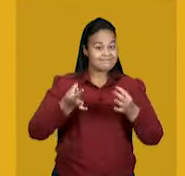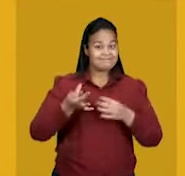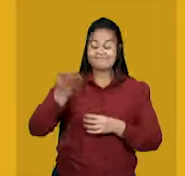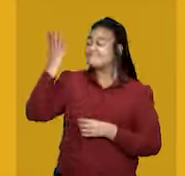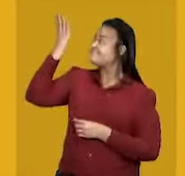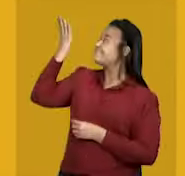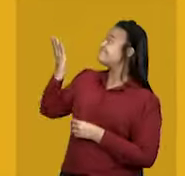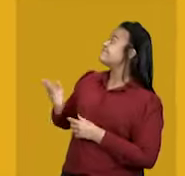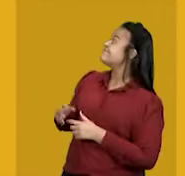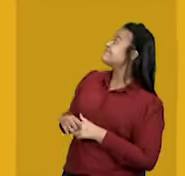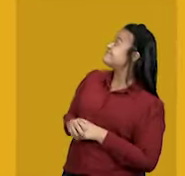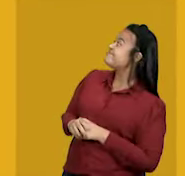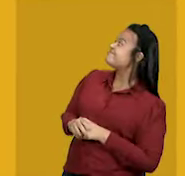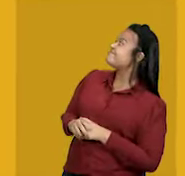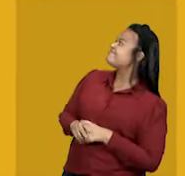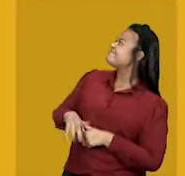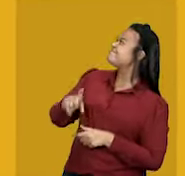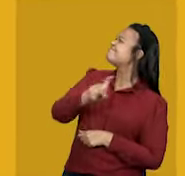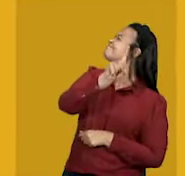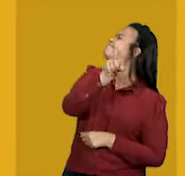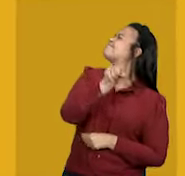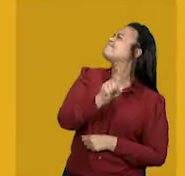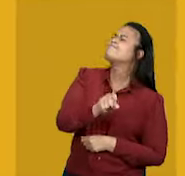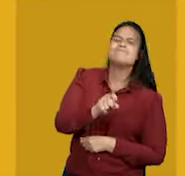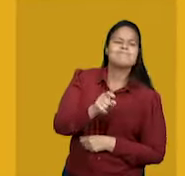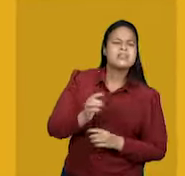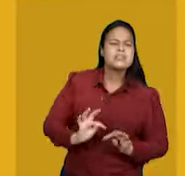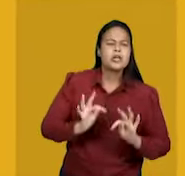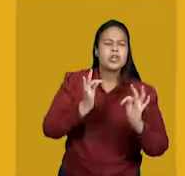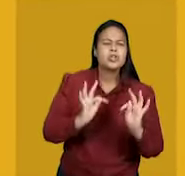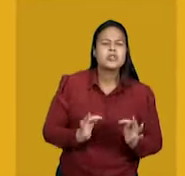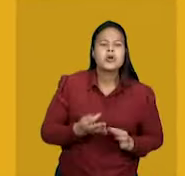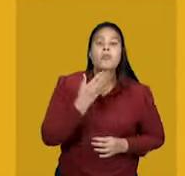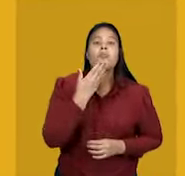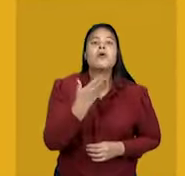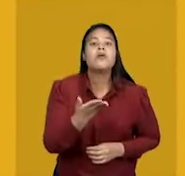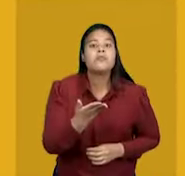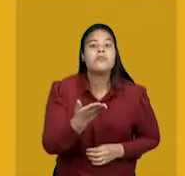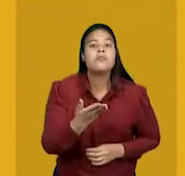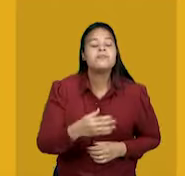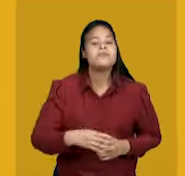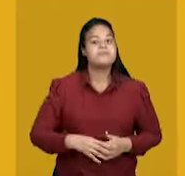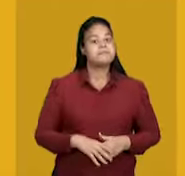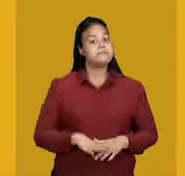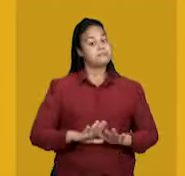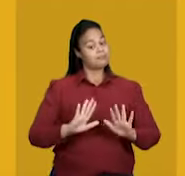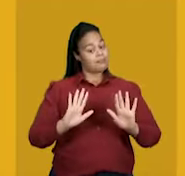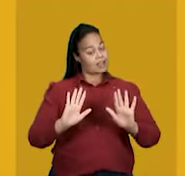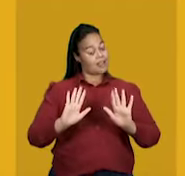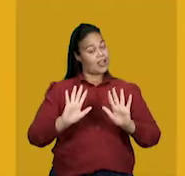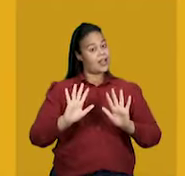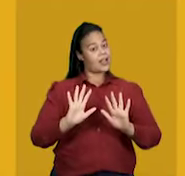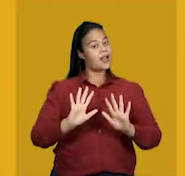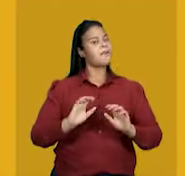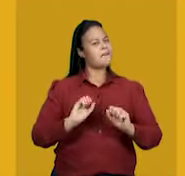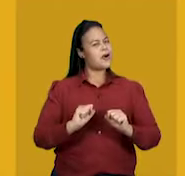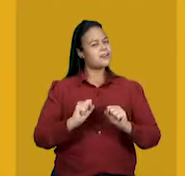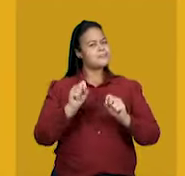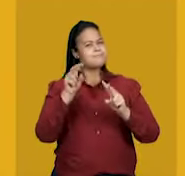O que será que tem de tecnológico nessa fotografia? Bom, é provável que você tenha